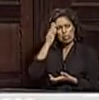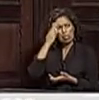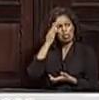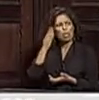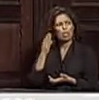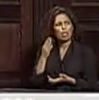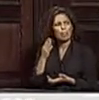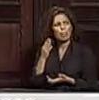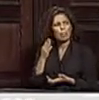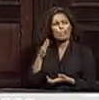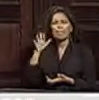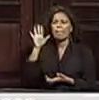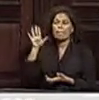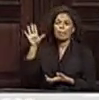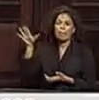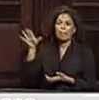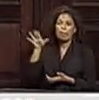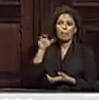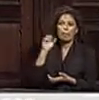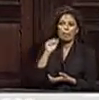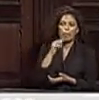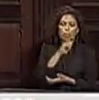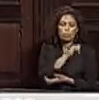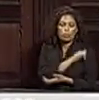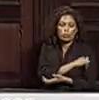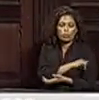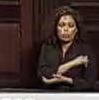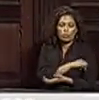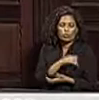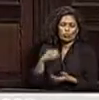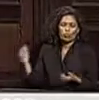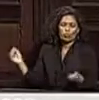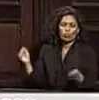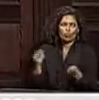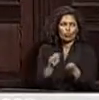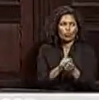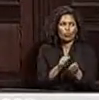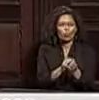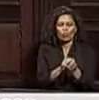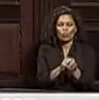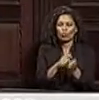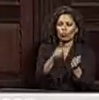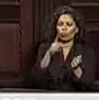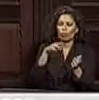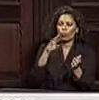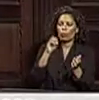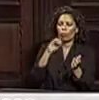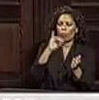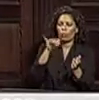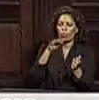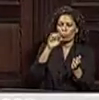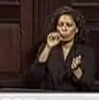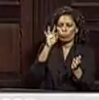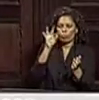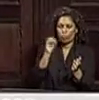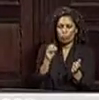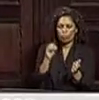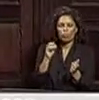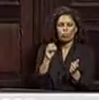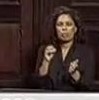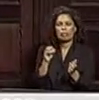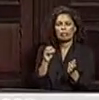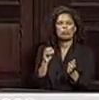insere o Rio de Janeiro no âmbito do Repetro. E aí vem o projeto do deputado André